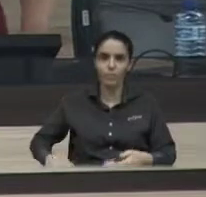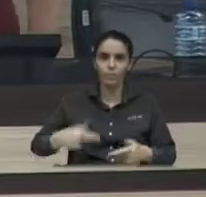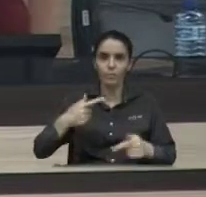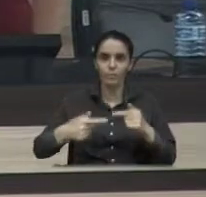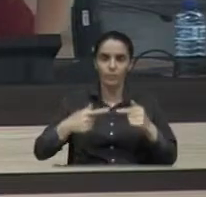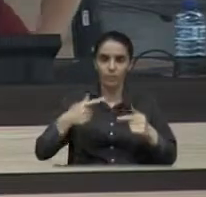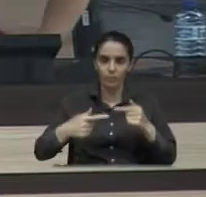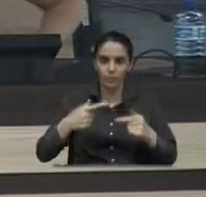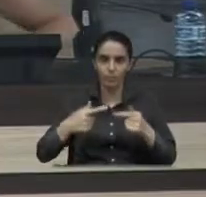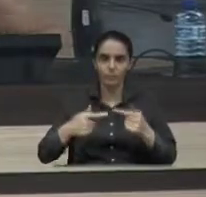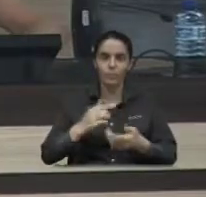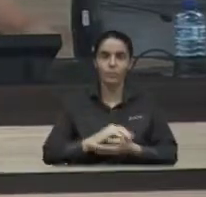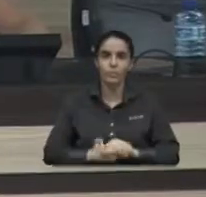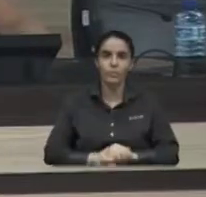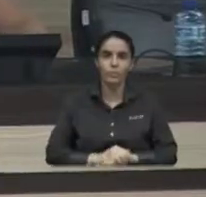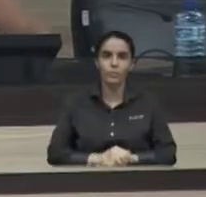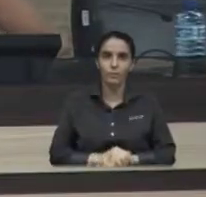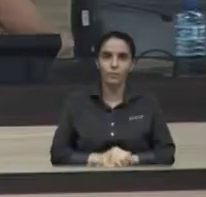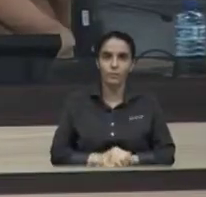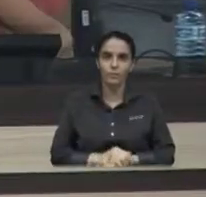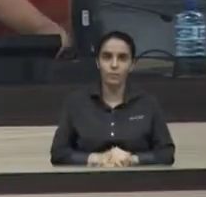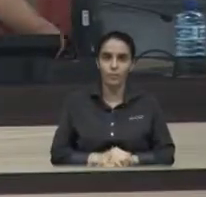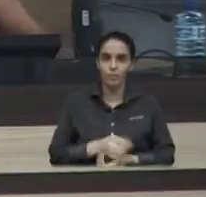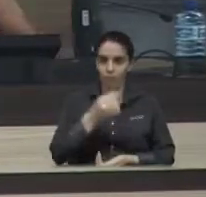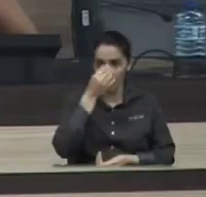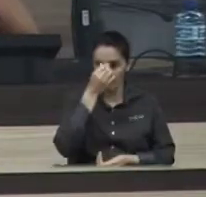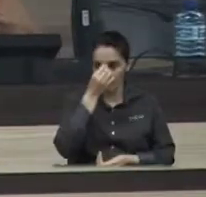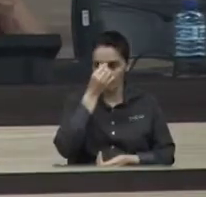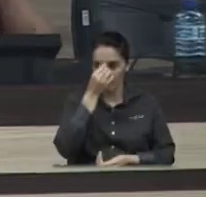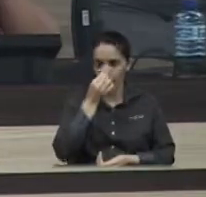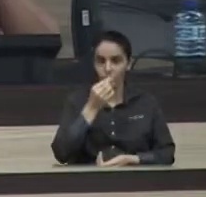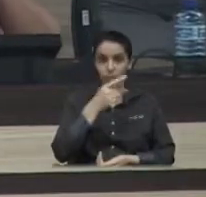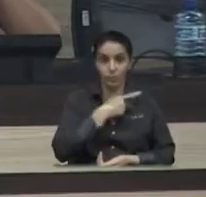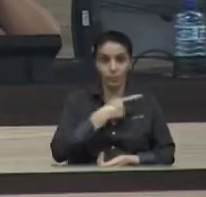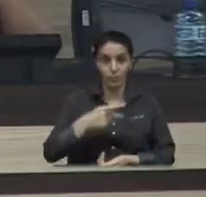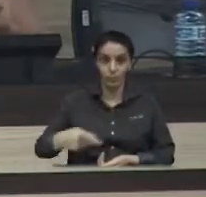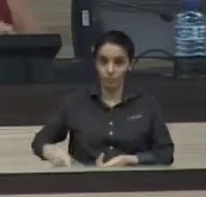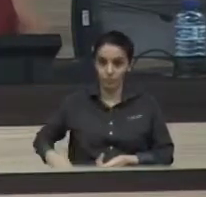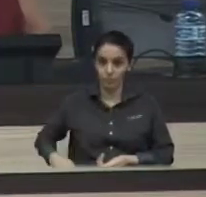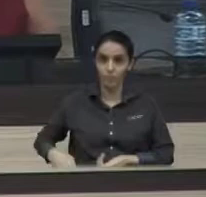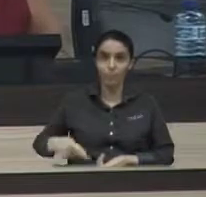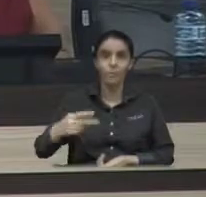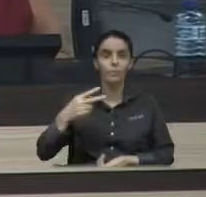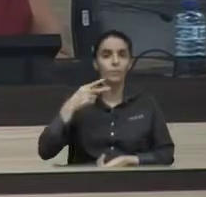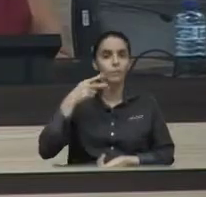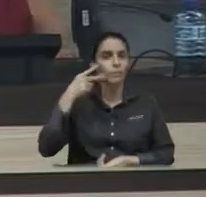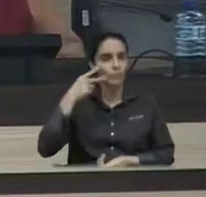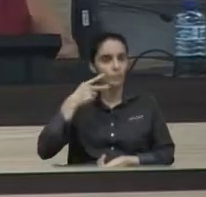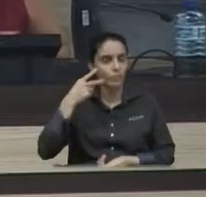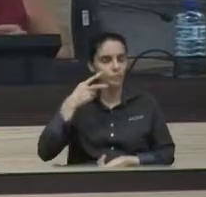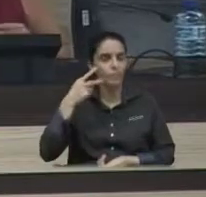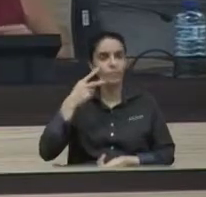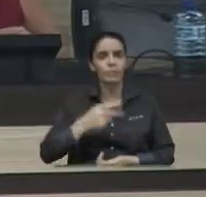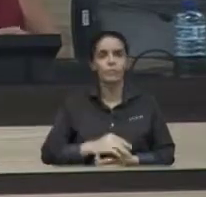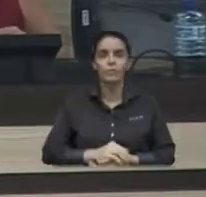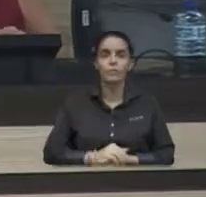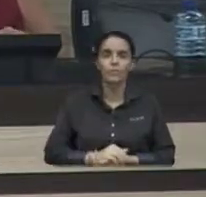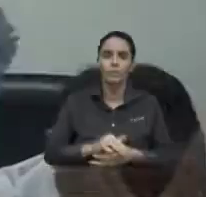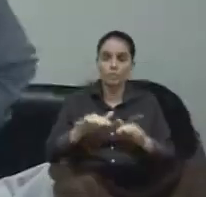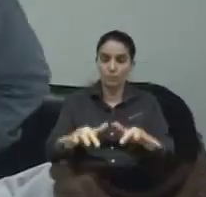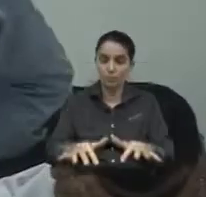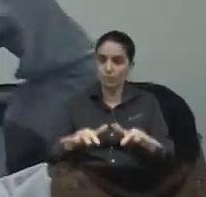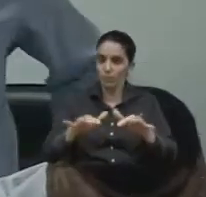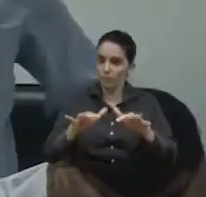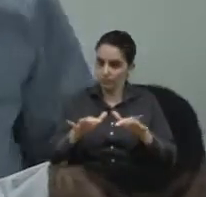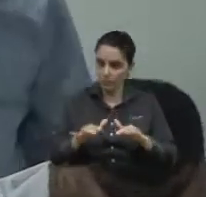discussão. Com a palavra, vereador Jorge Freitas. Senhor presidente, senhoras e senhores vereadores, público presente,